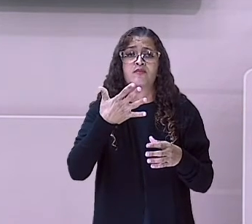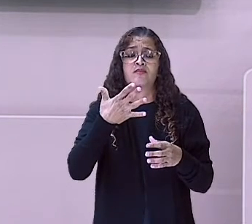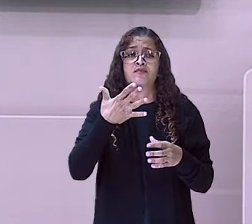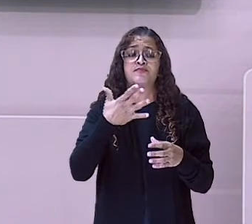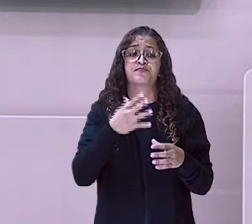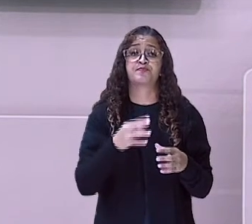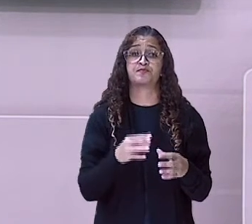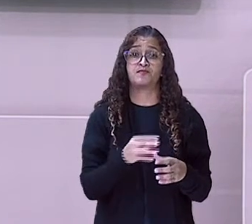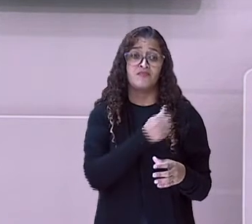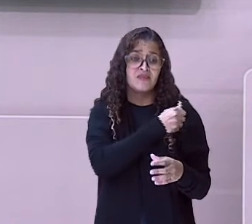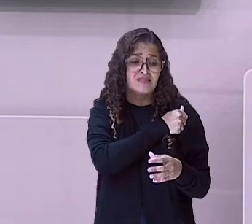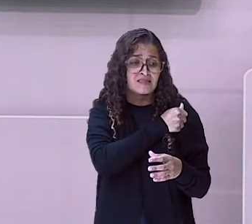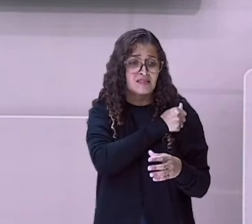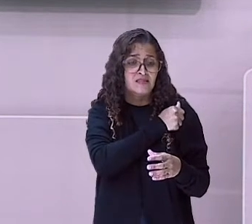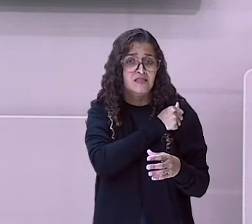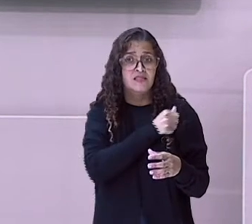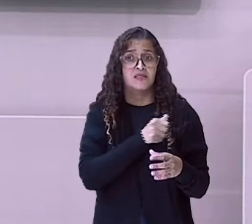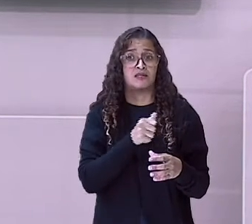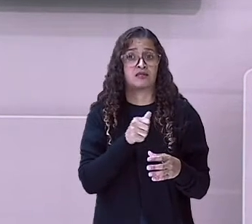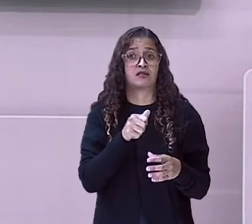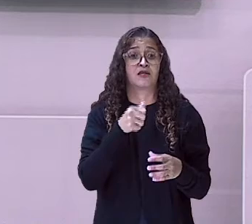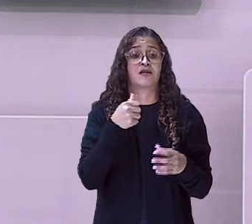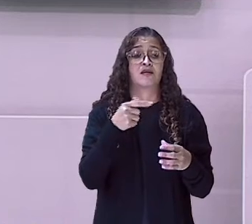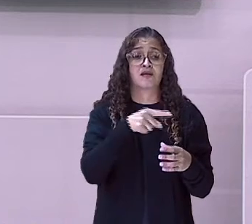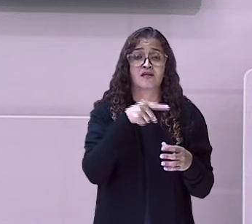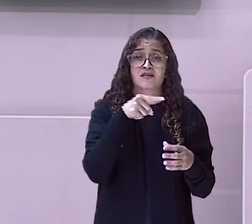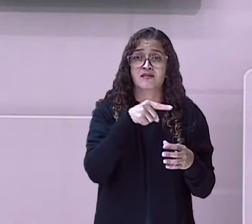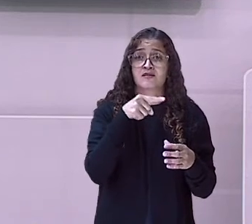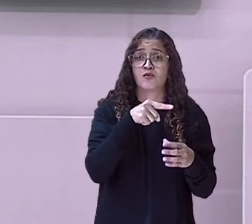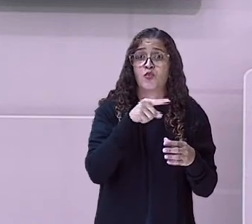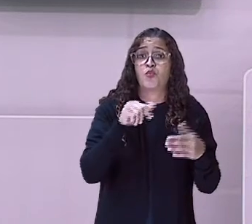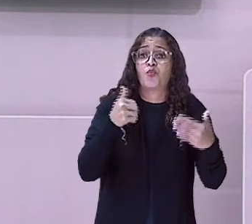de cada aluno. Vamos ver.